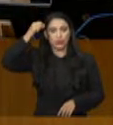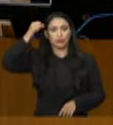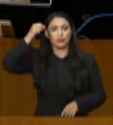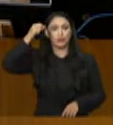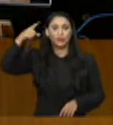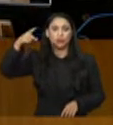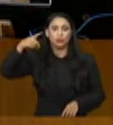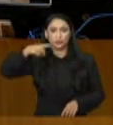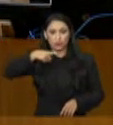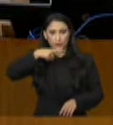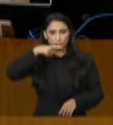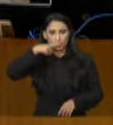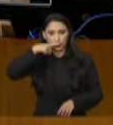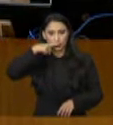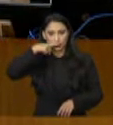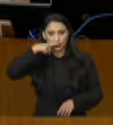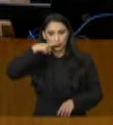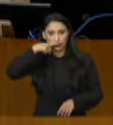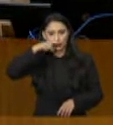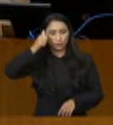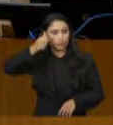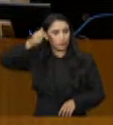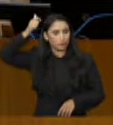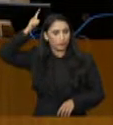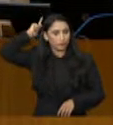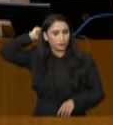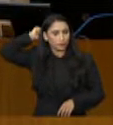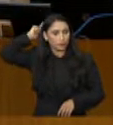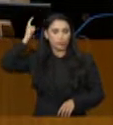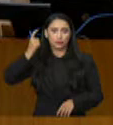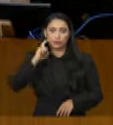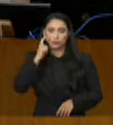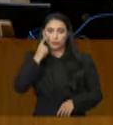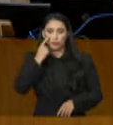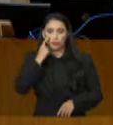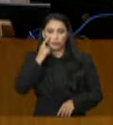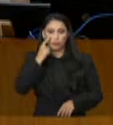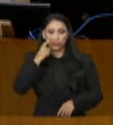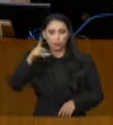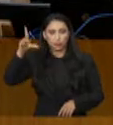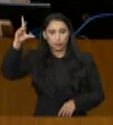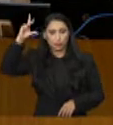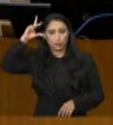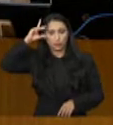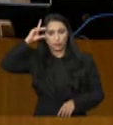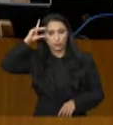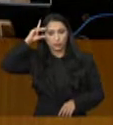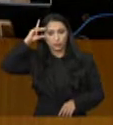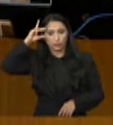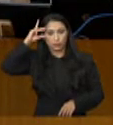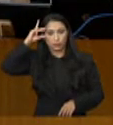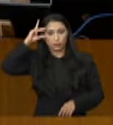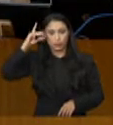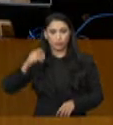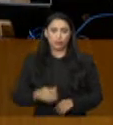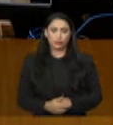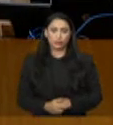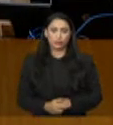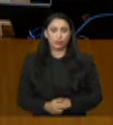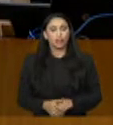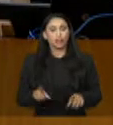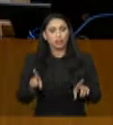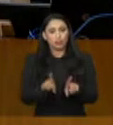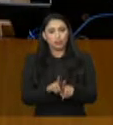parede de mármore Clara o fundo do Brasão Dourado ao centro e um crucifixo a direita